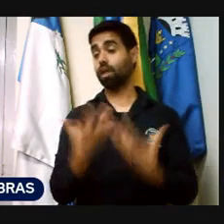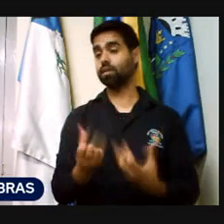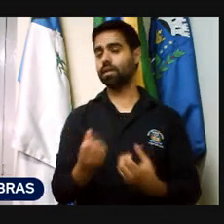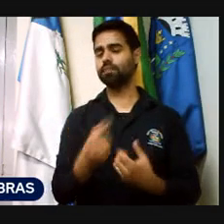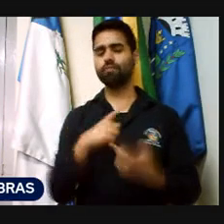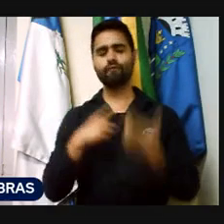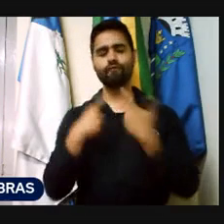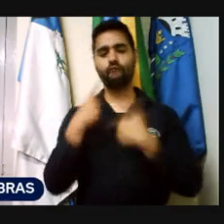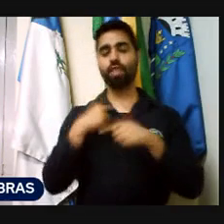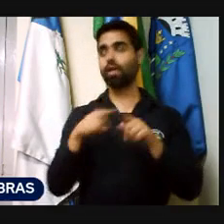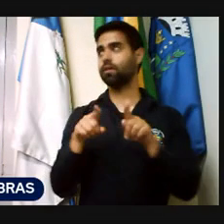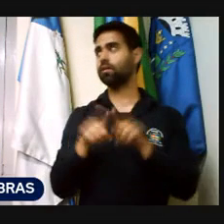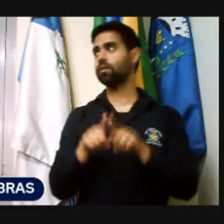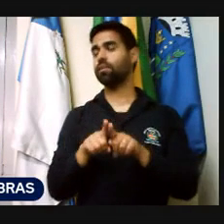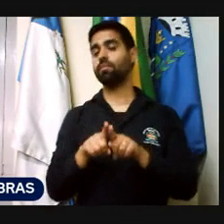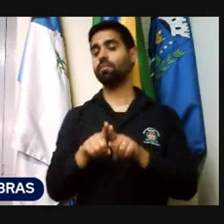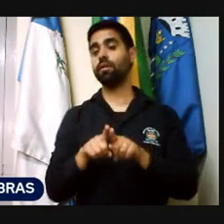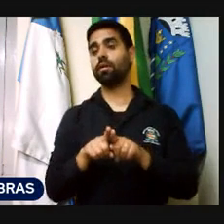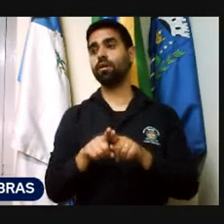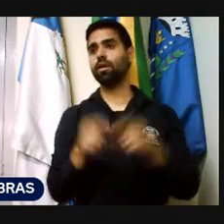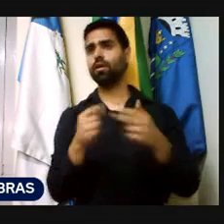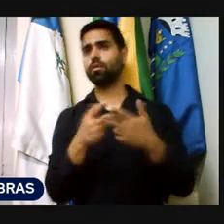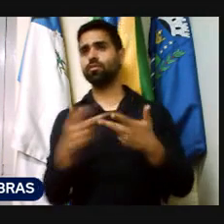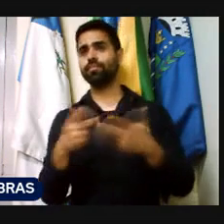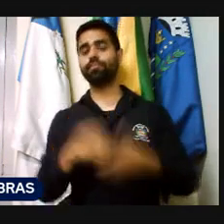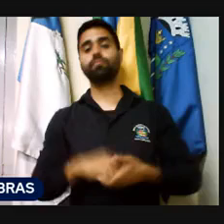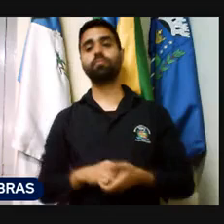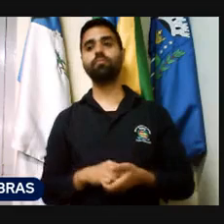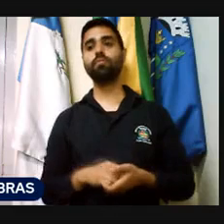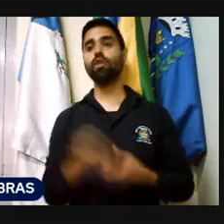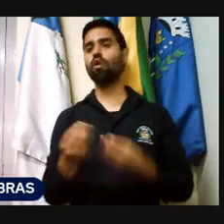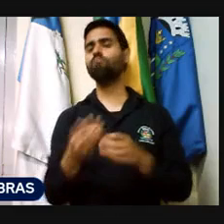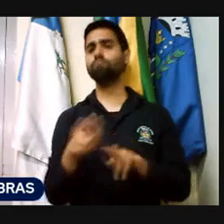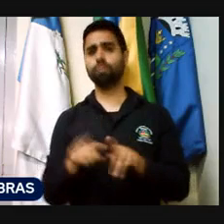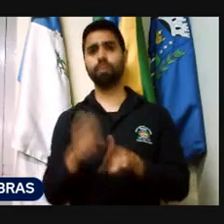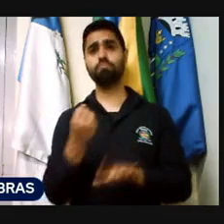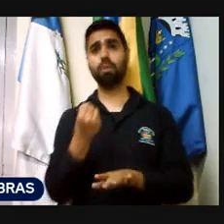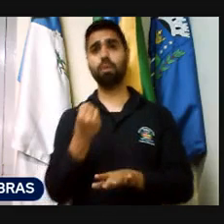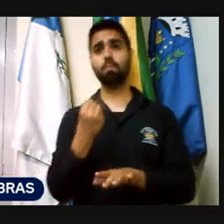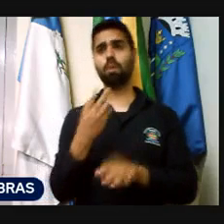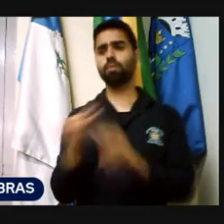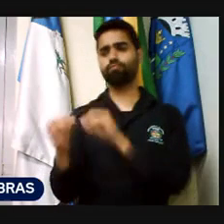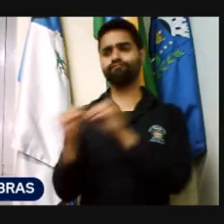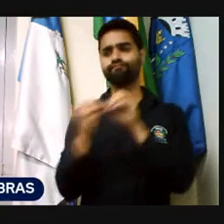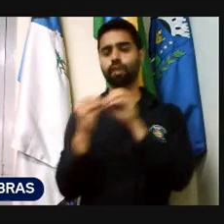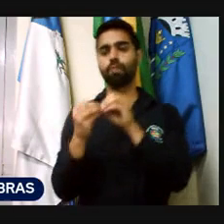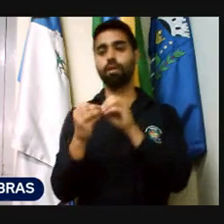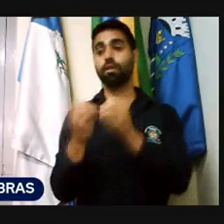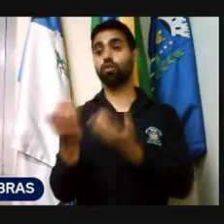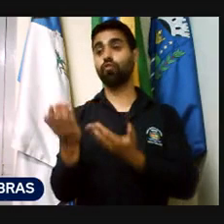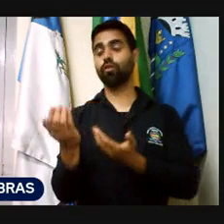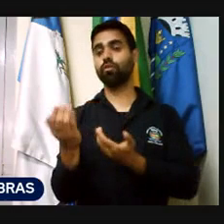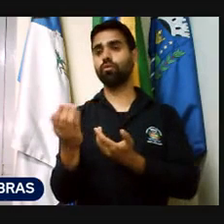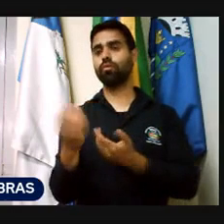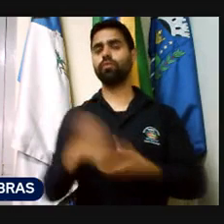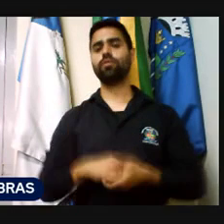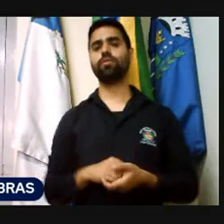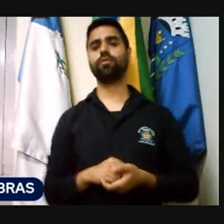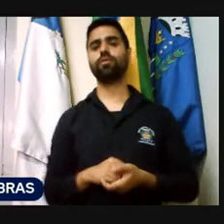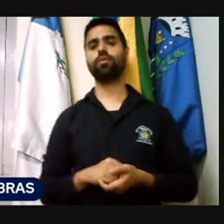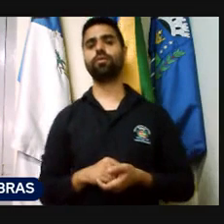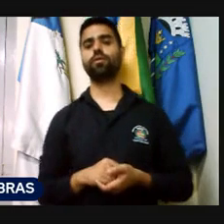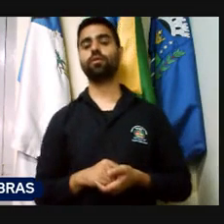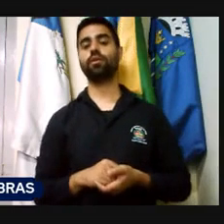agarram essas iniciativas, e o quanto isso é bom para aproximar a juventude de um